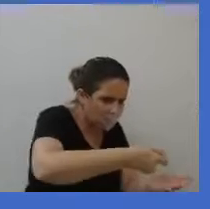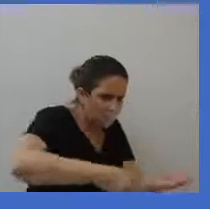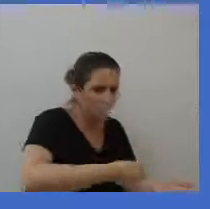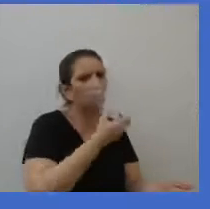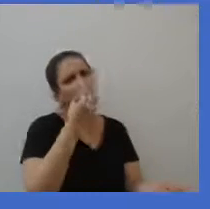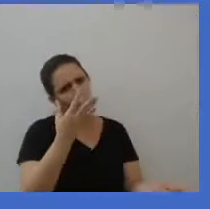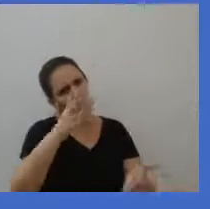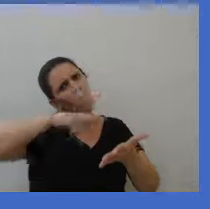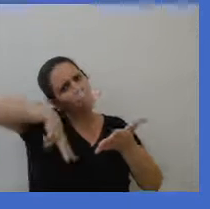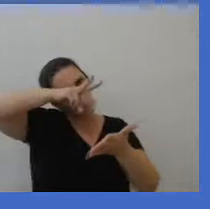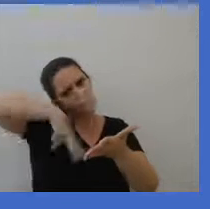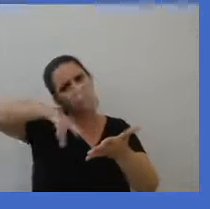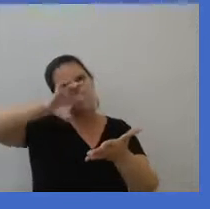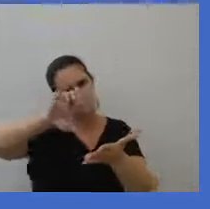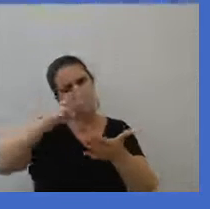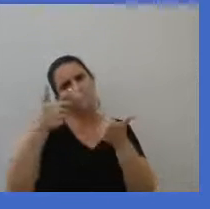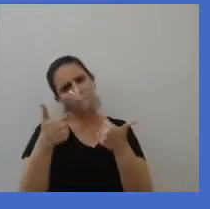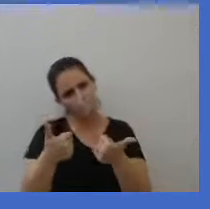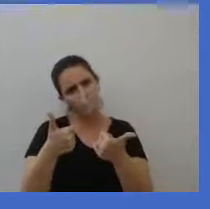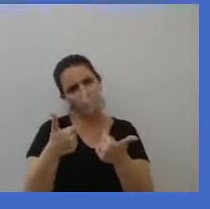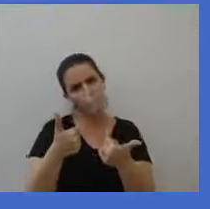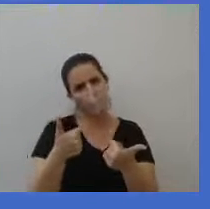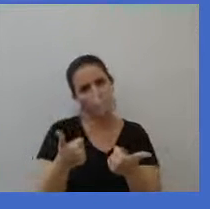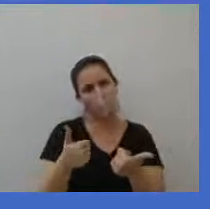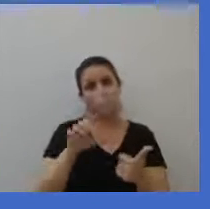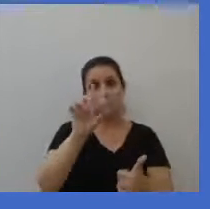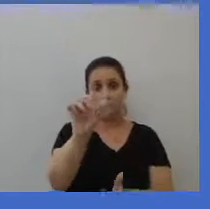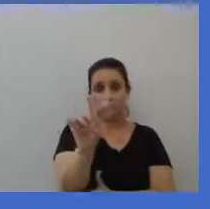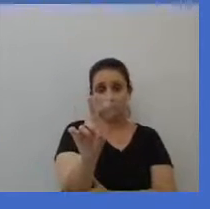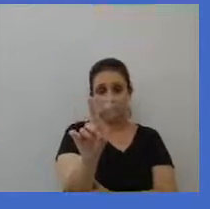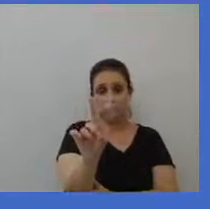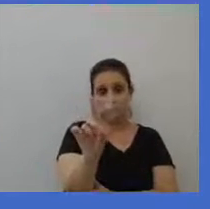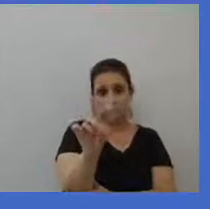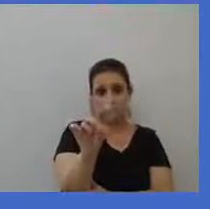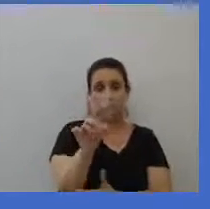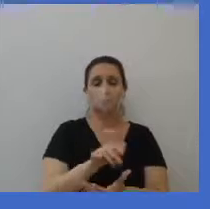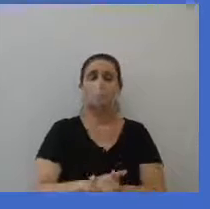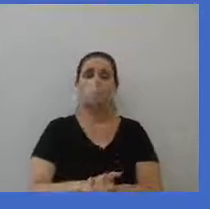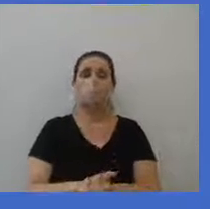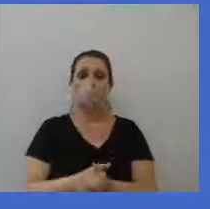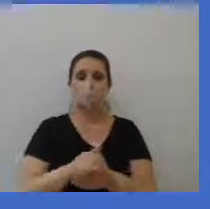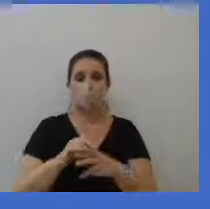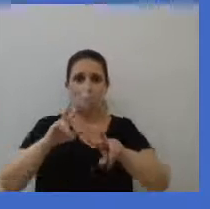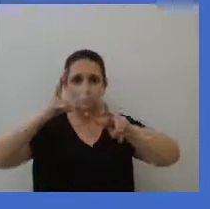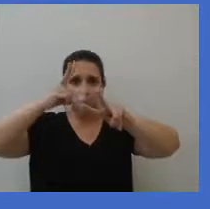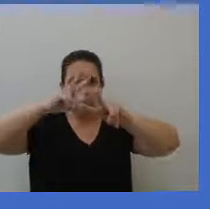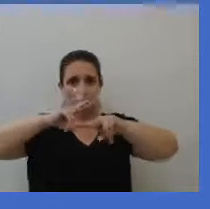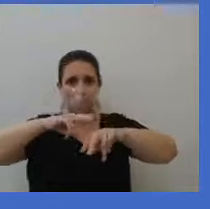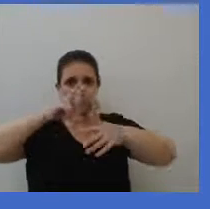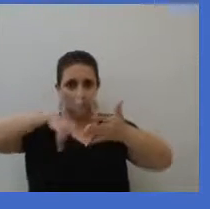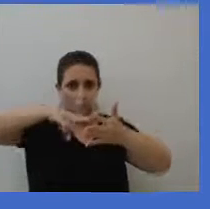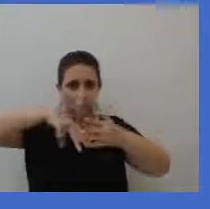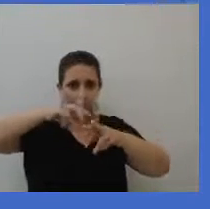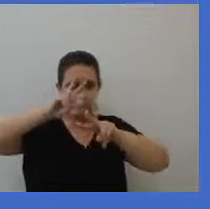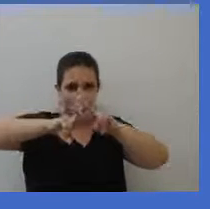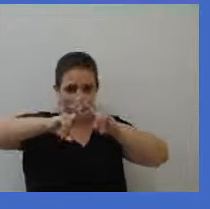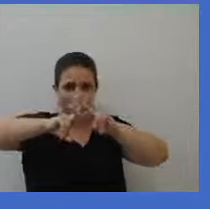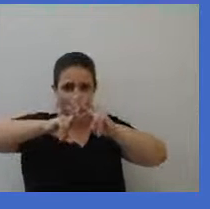só simbologia, só imagem, é texto não verbal. Bem, agora a gente tem